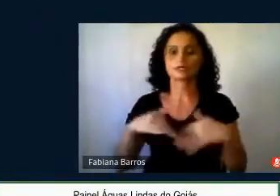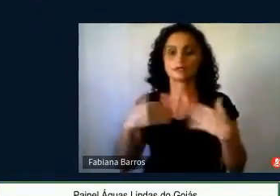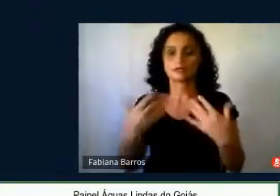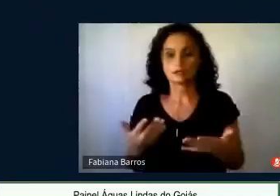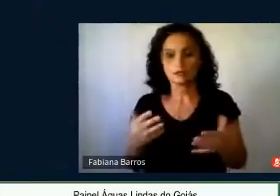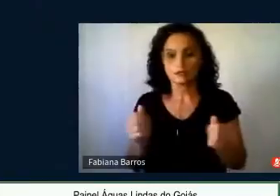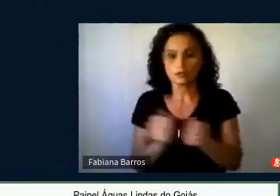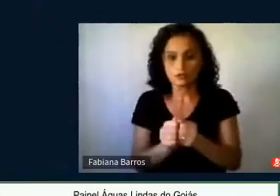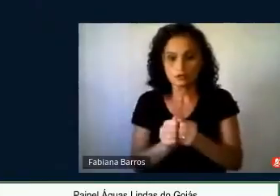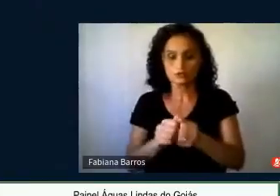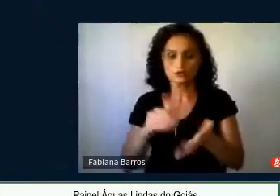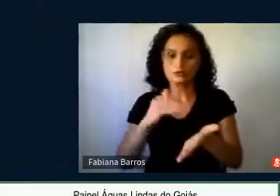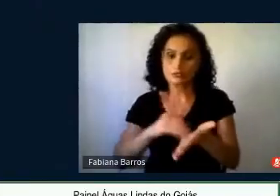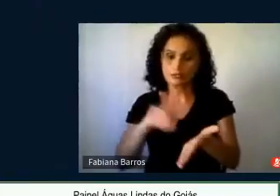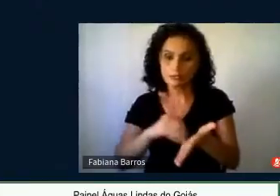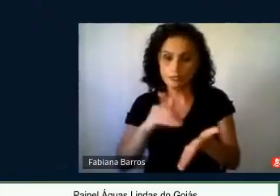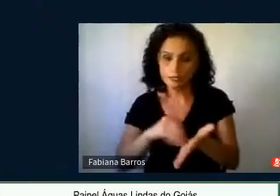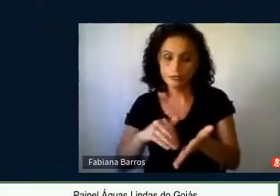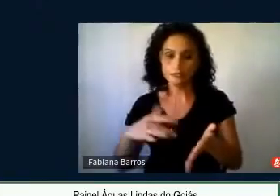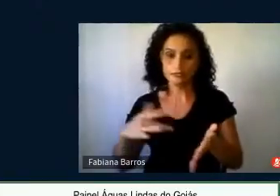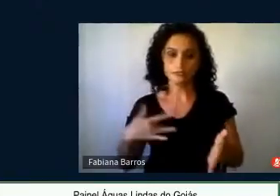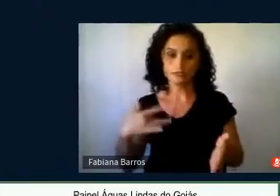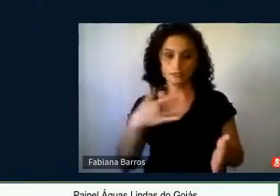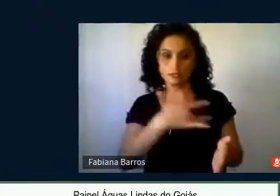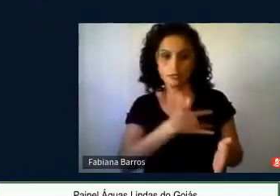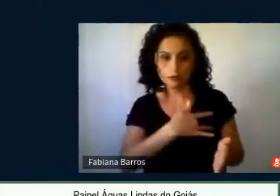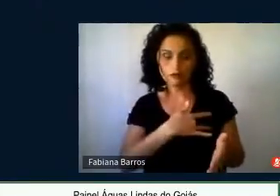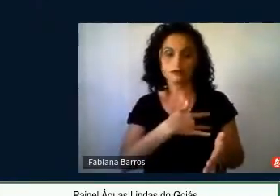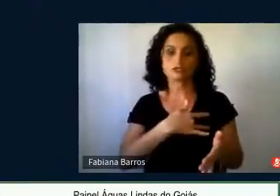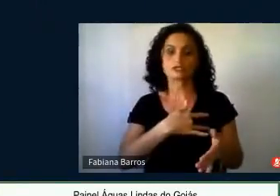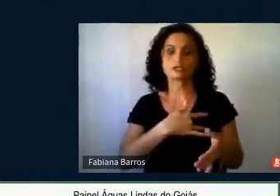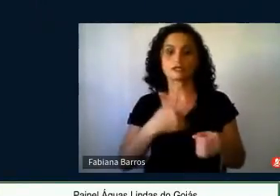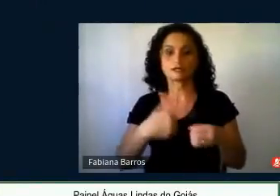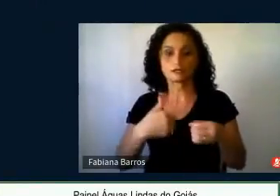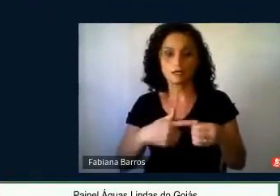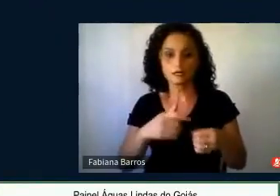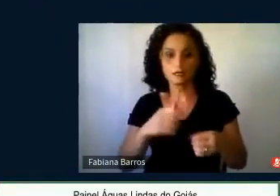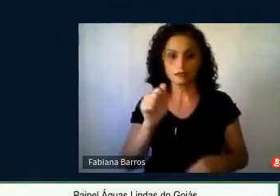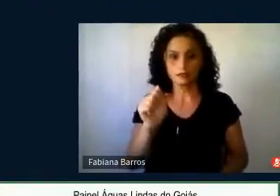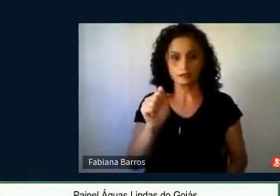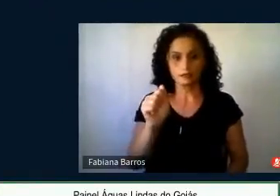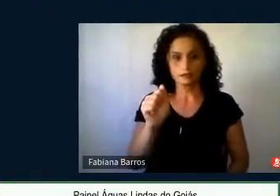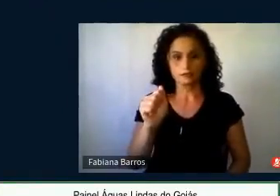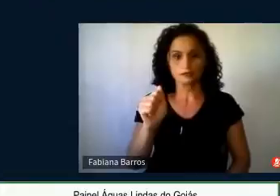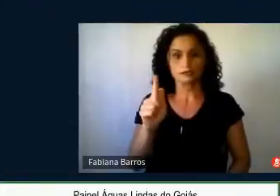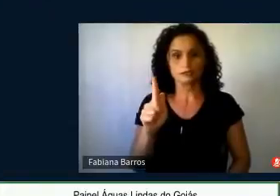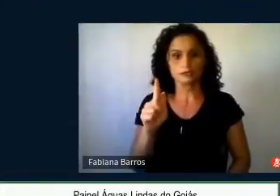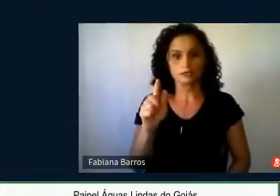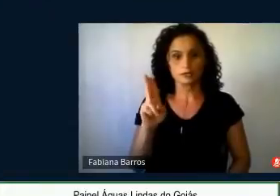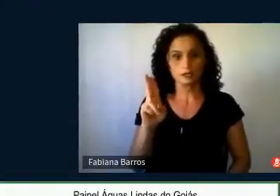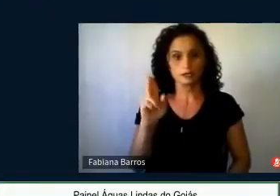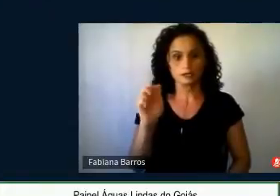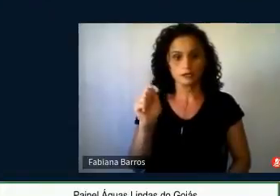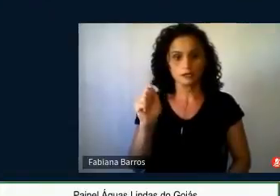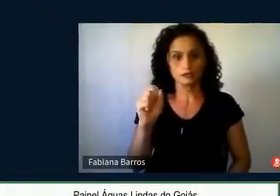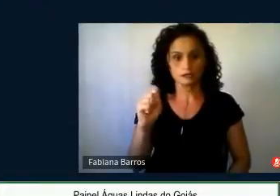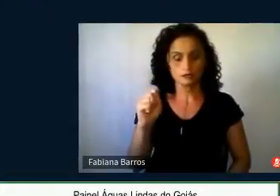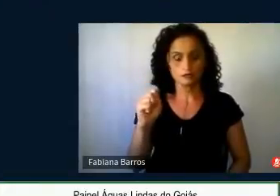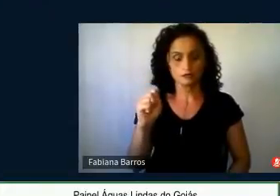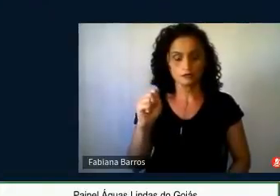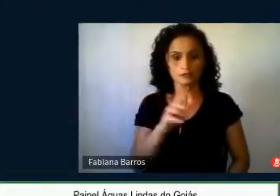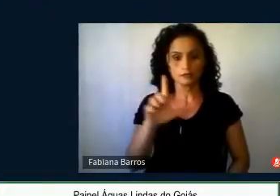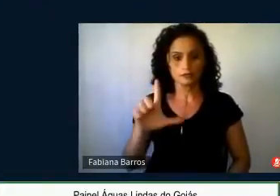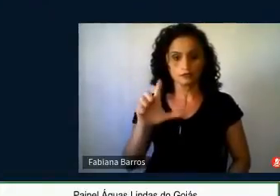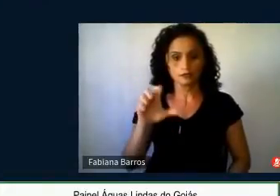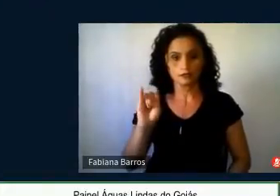Águas Lindas, para que eles possam ter no site deles um painel atualizado em tempo real. Um painel também para a região norte do Distrito Federal. Eu costumo